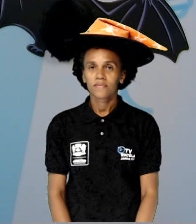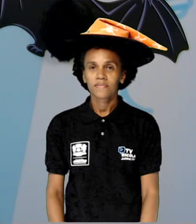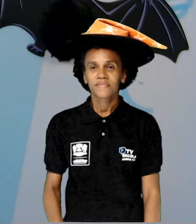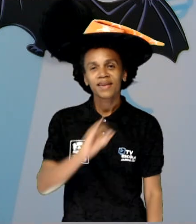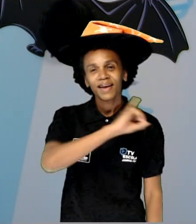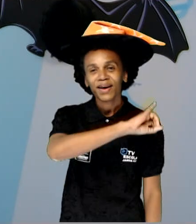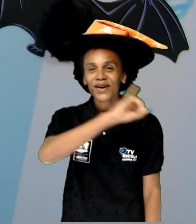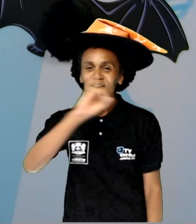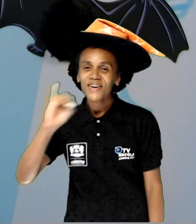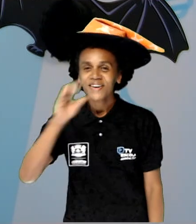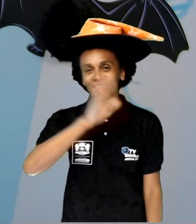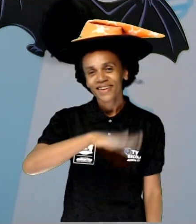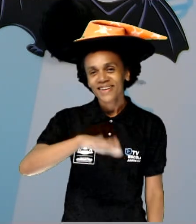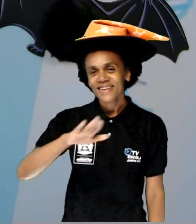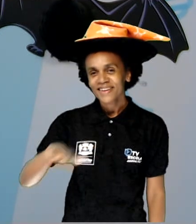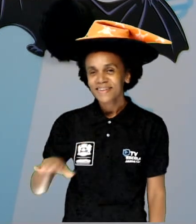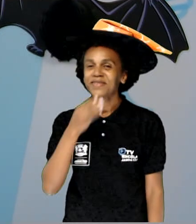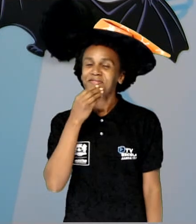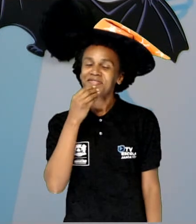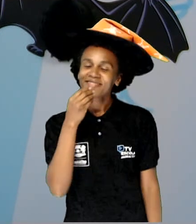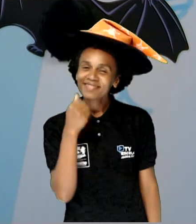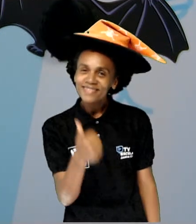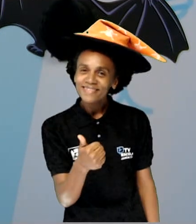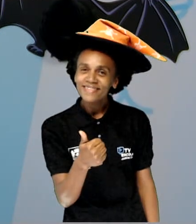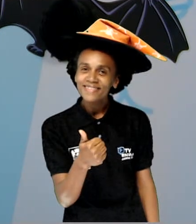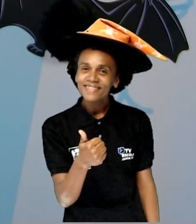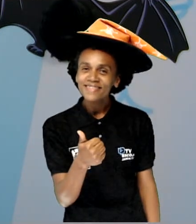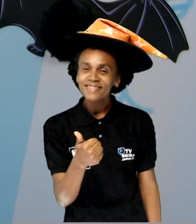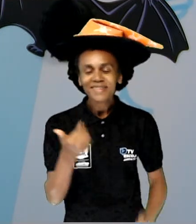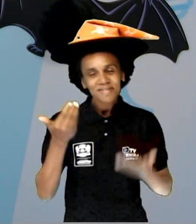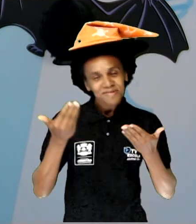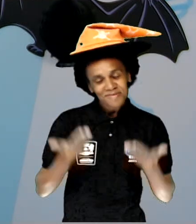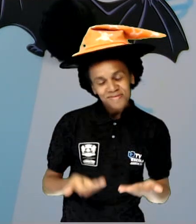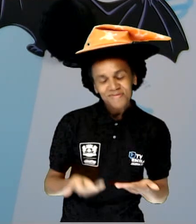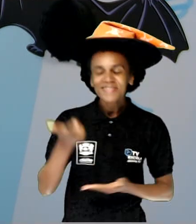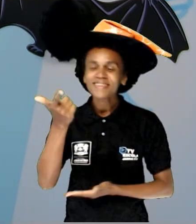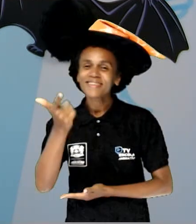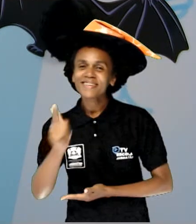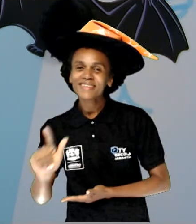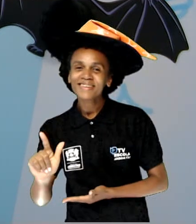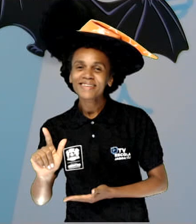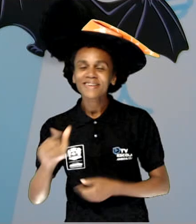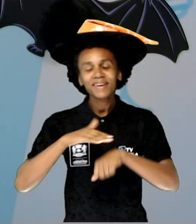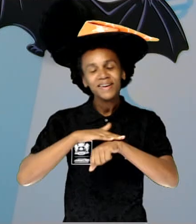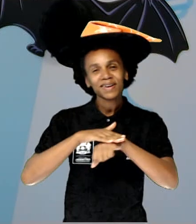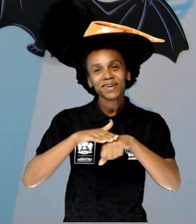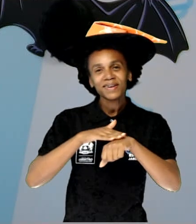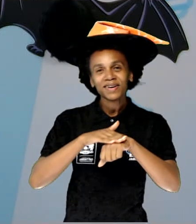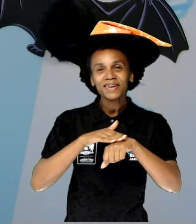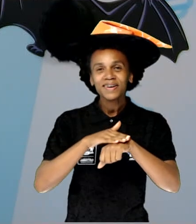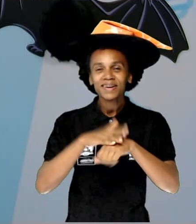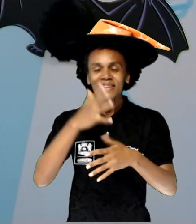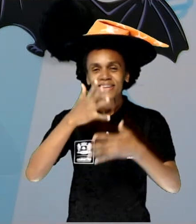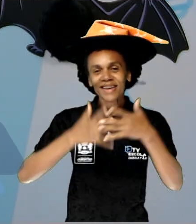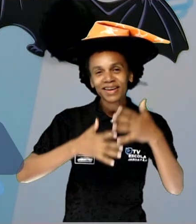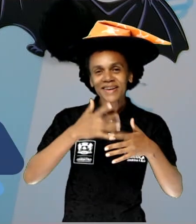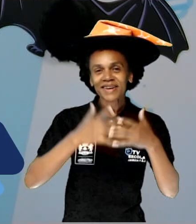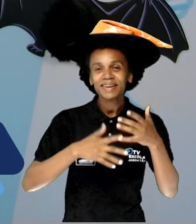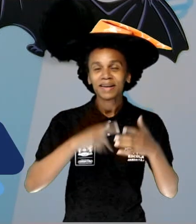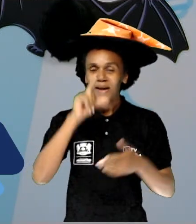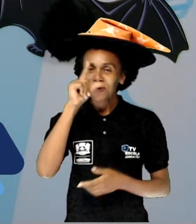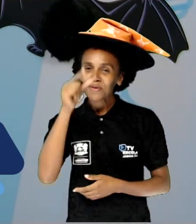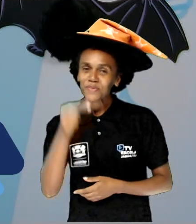o Olá crianças tudo bem Estamos aqui de volta para conversar sobre as trapalhadas